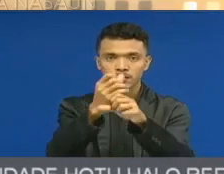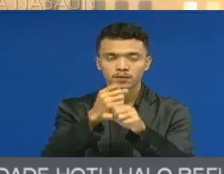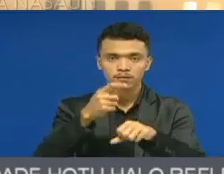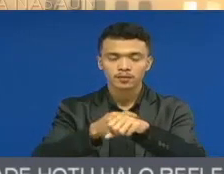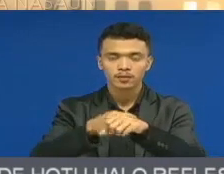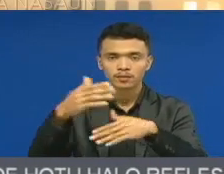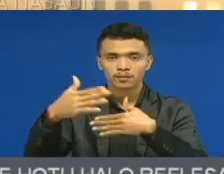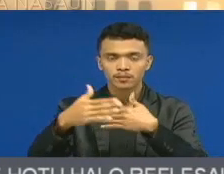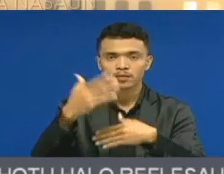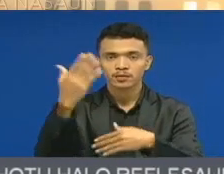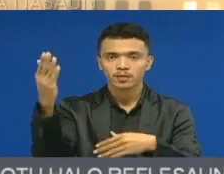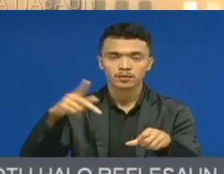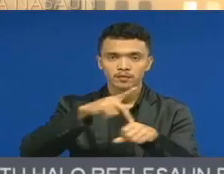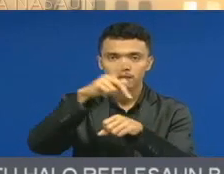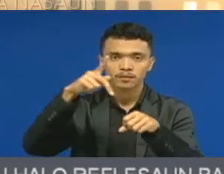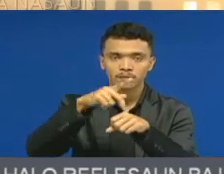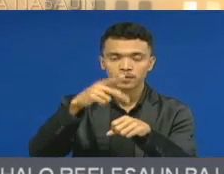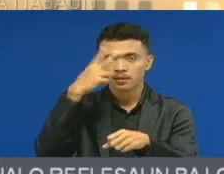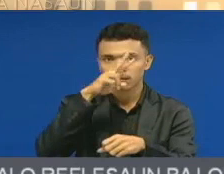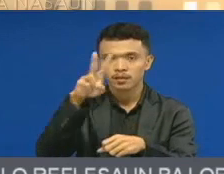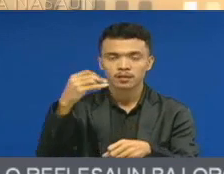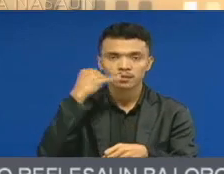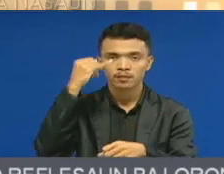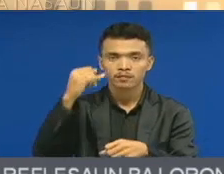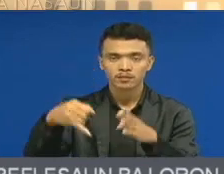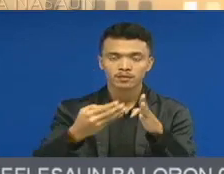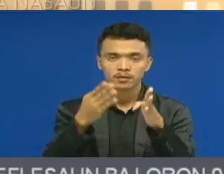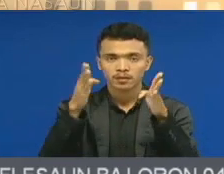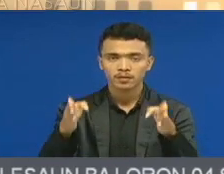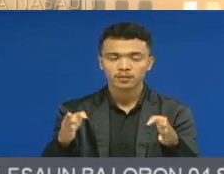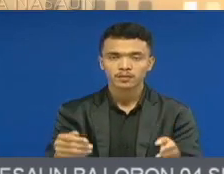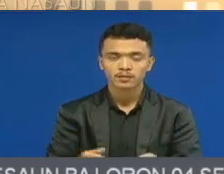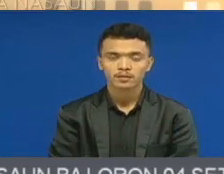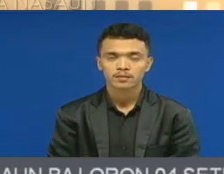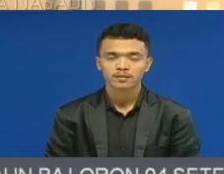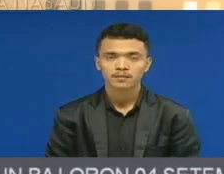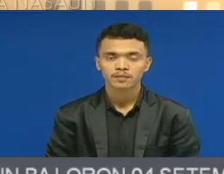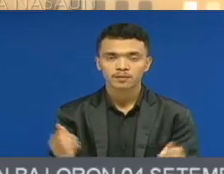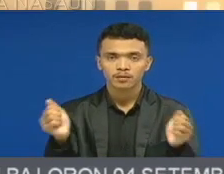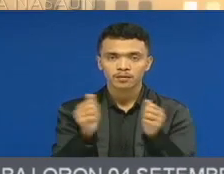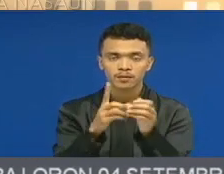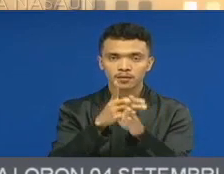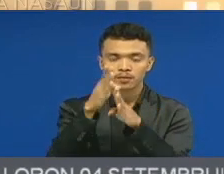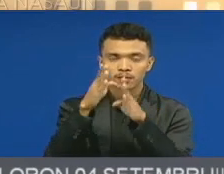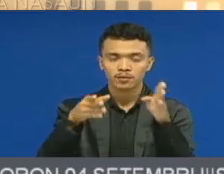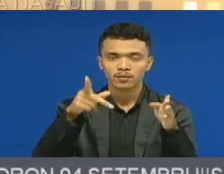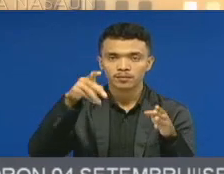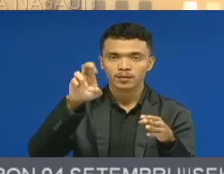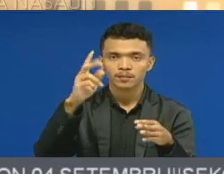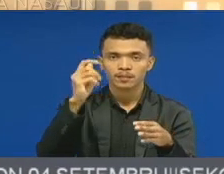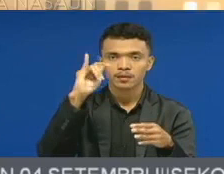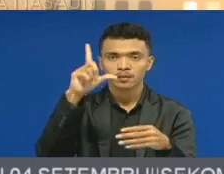tempo besike Filipina. Tuirma ita compagnia di intervista jornalista Laurino Razahaba, ho di Ritur Executivo Permatil,